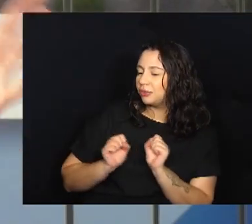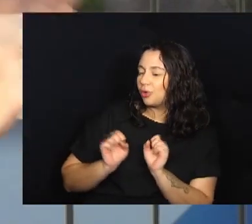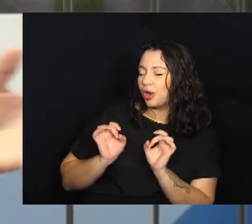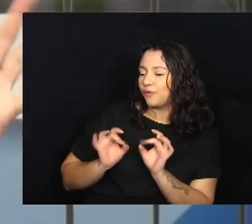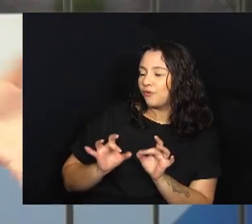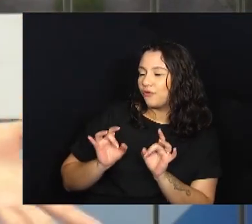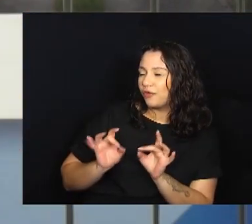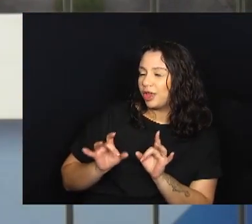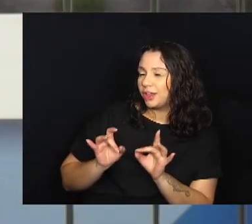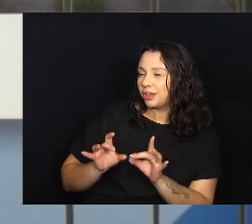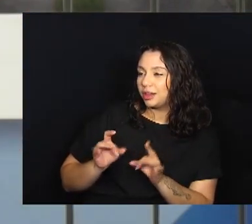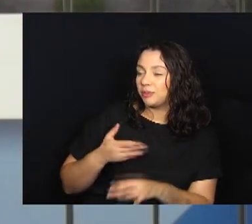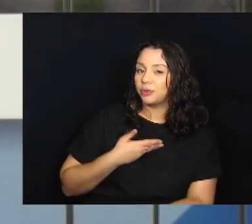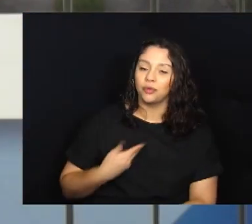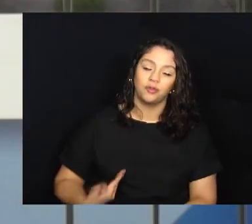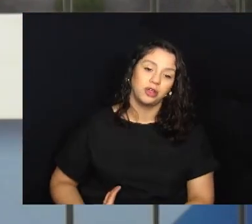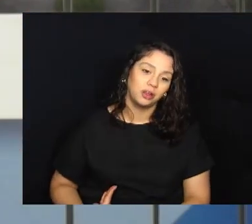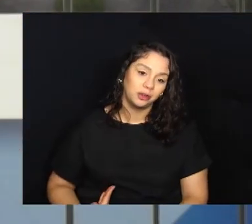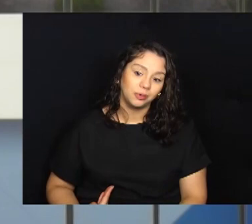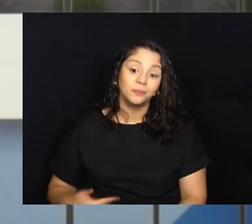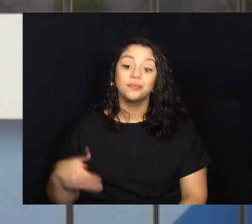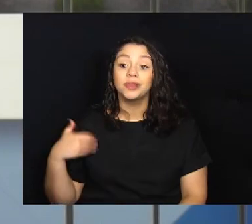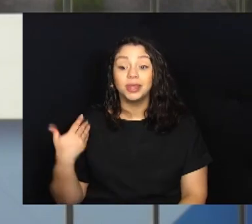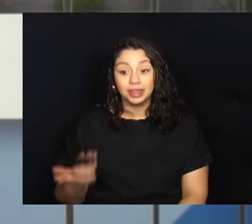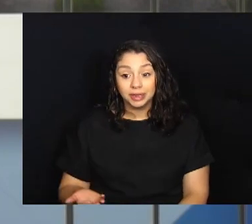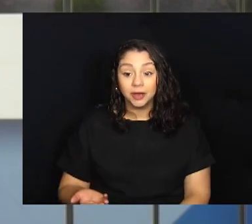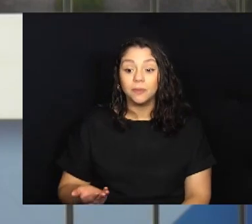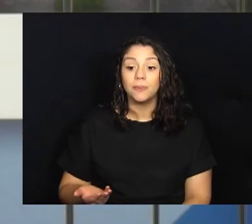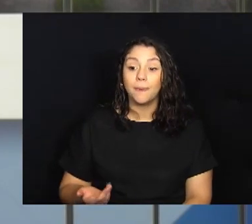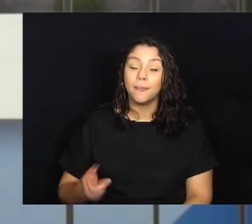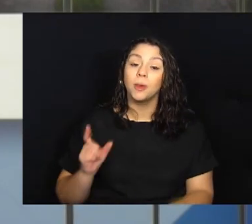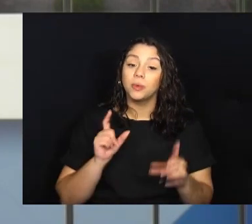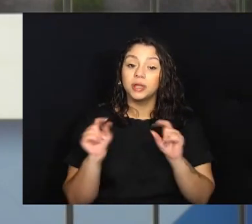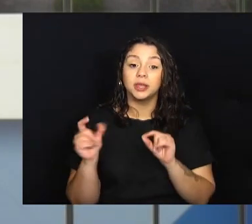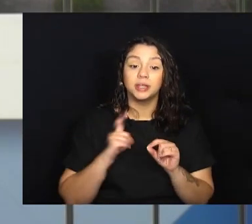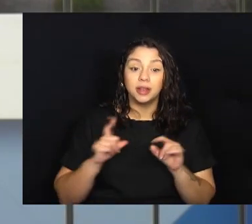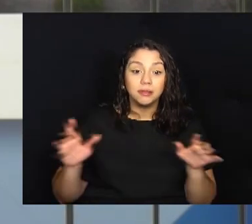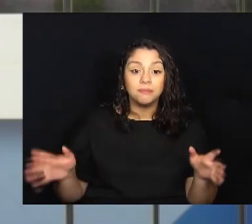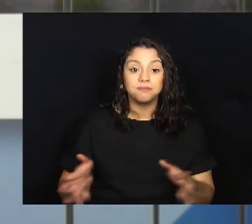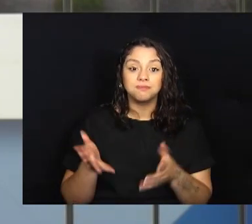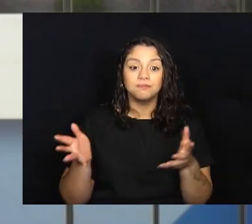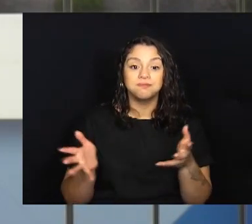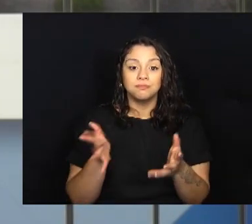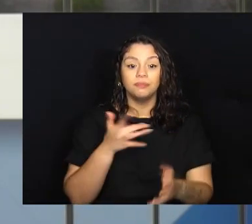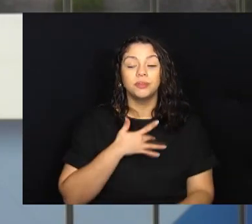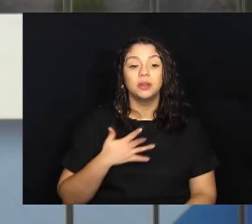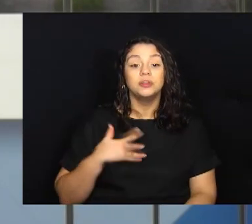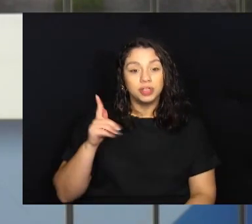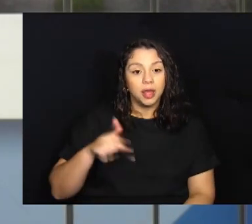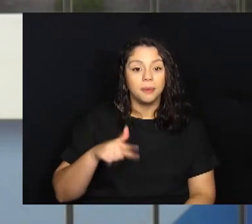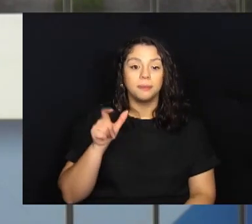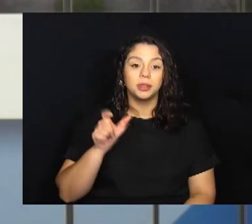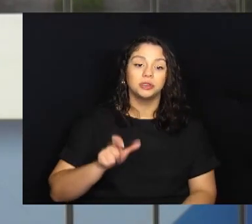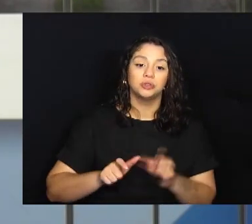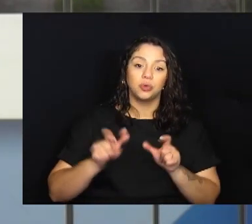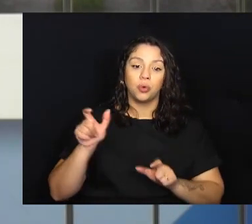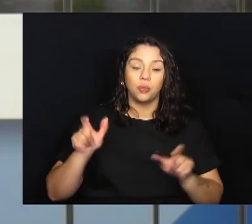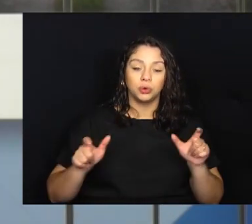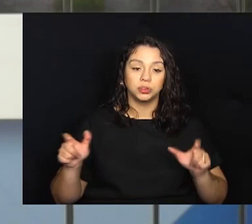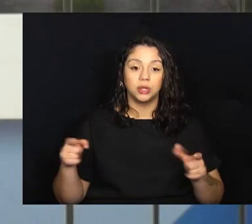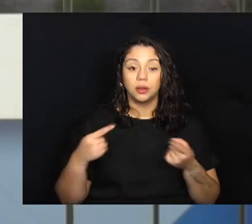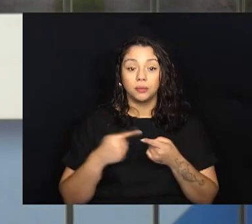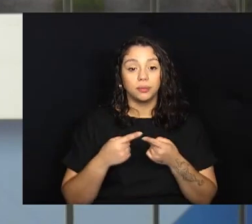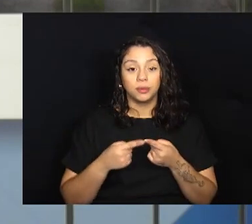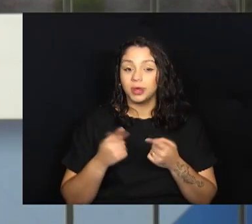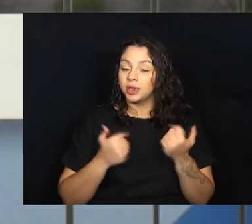vender para o Estado, né, mas, na verdade, o que promove saúde é pessoas. Porque nada substitui uma clínica bem